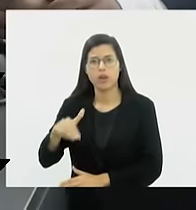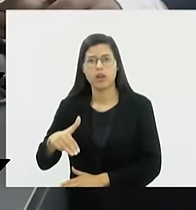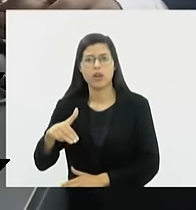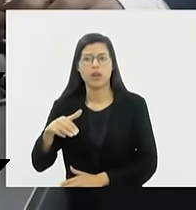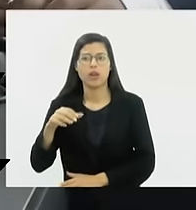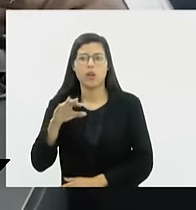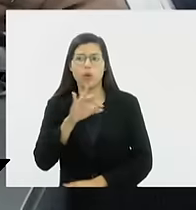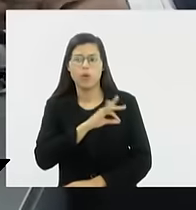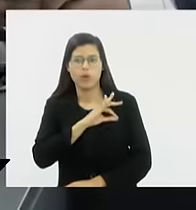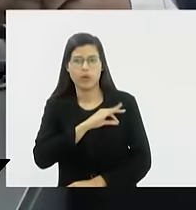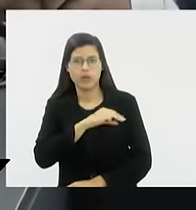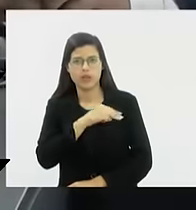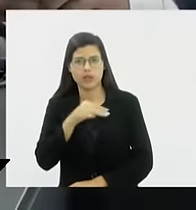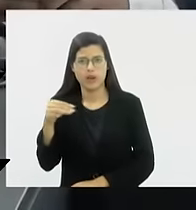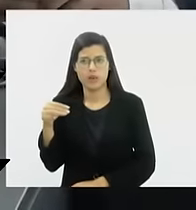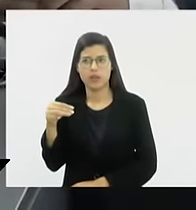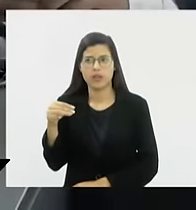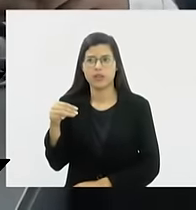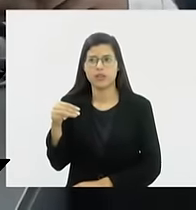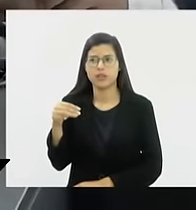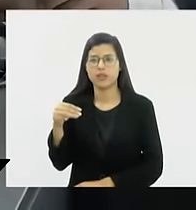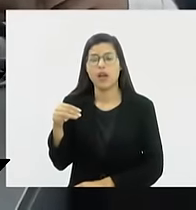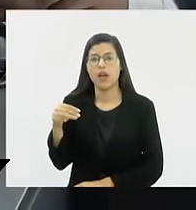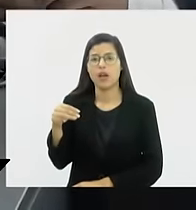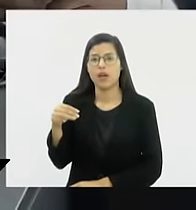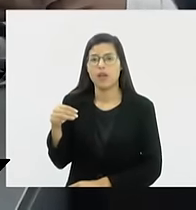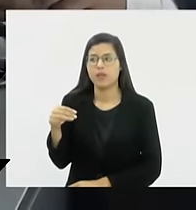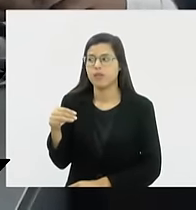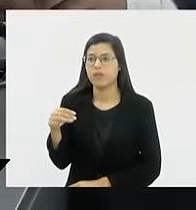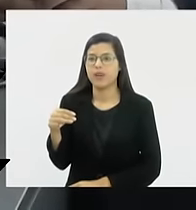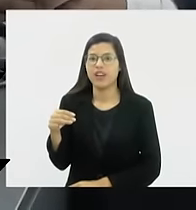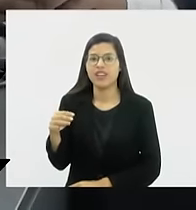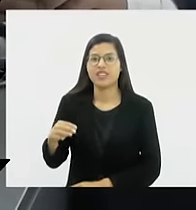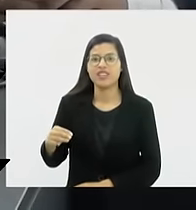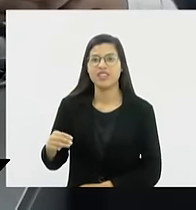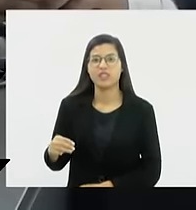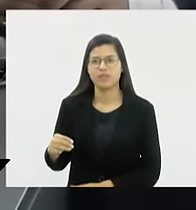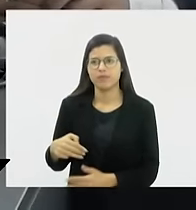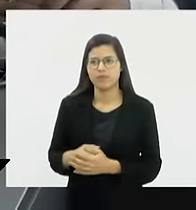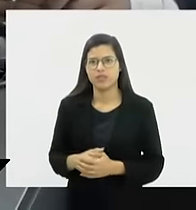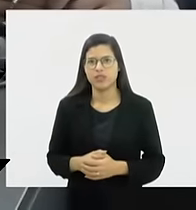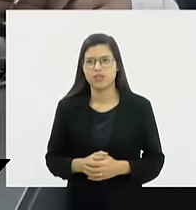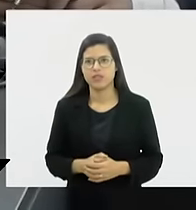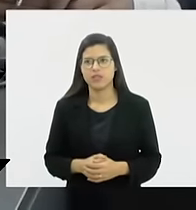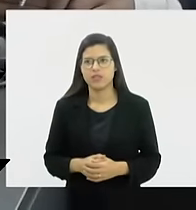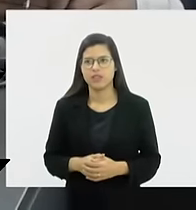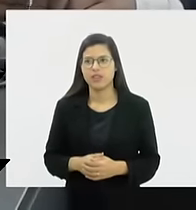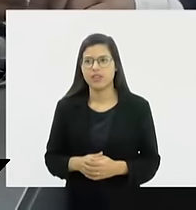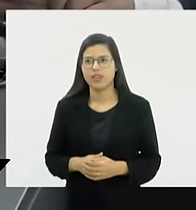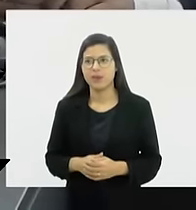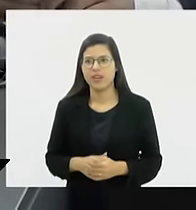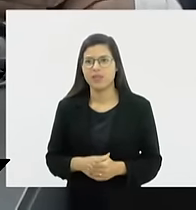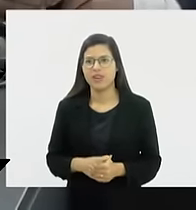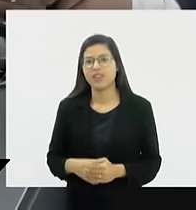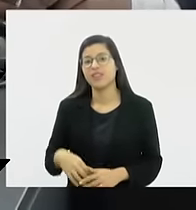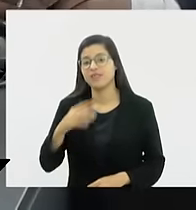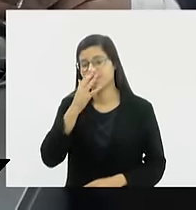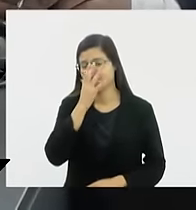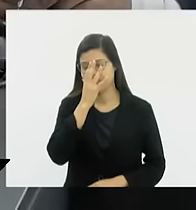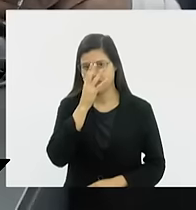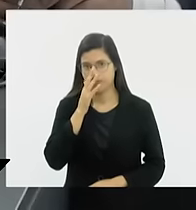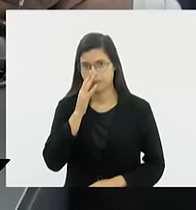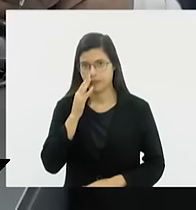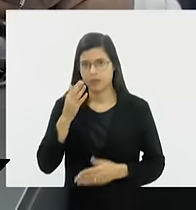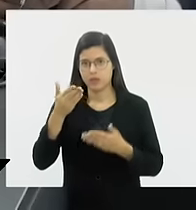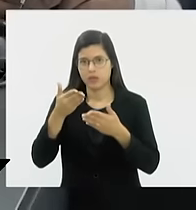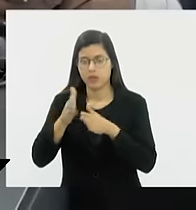militar for depor na folga, faça jus de um raio de 8 horas, porque o meio de ir e vir é do policial. Muitas das vezes chega no